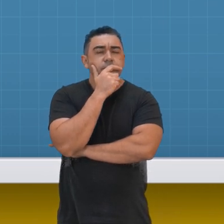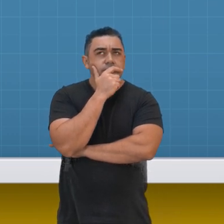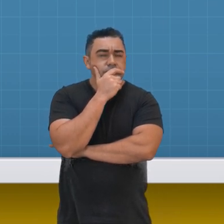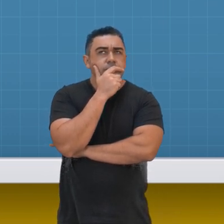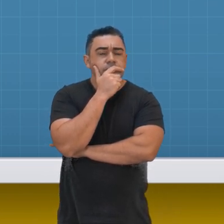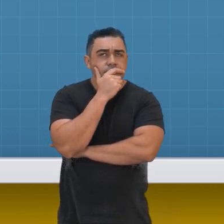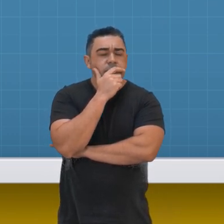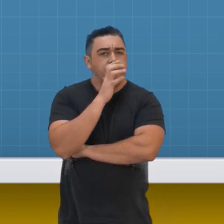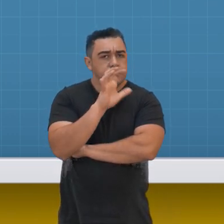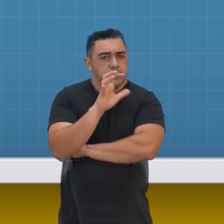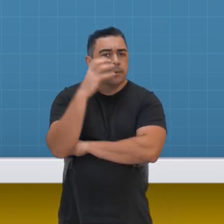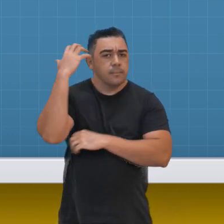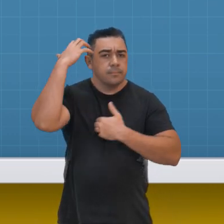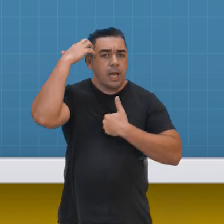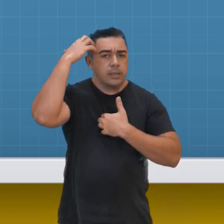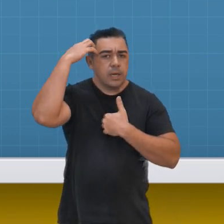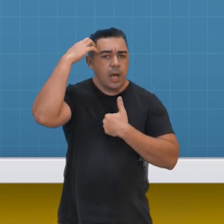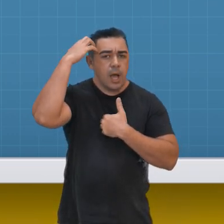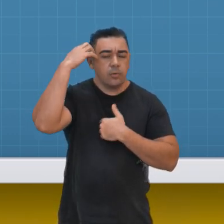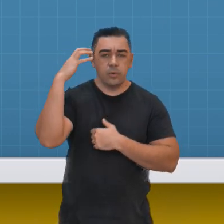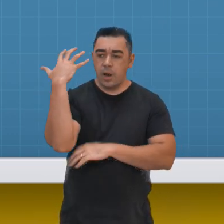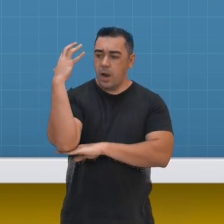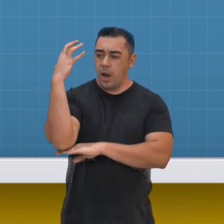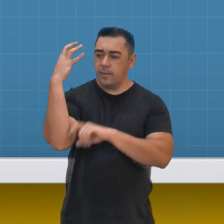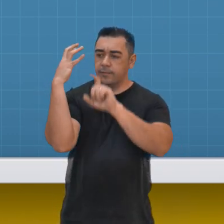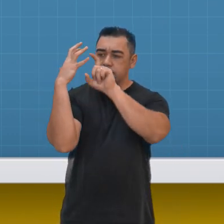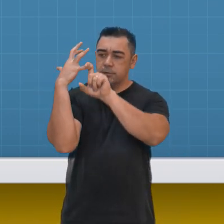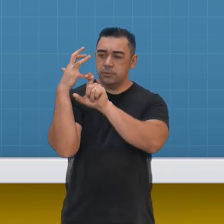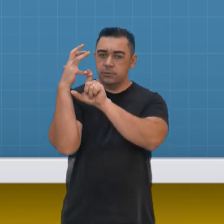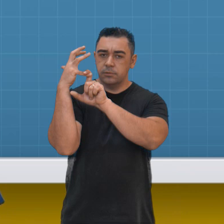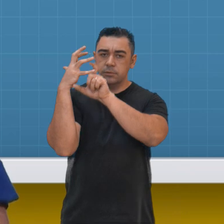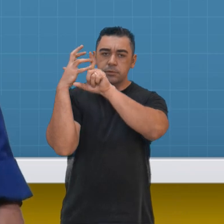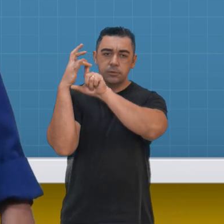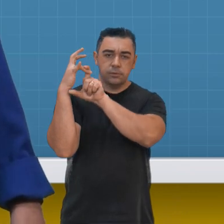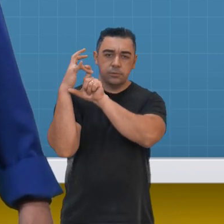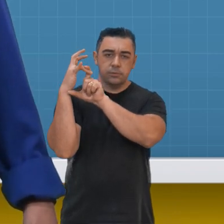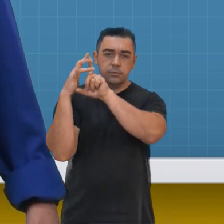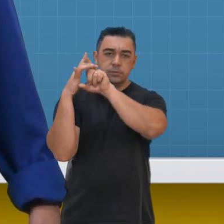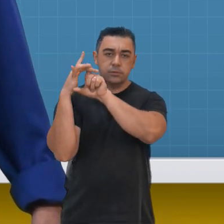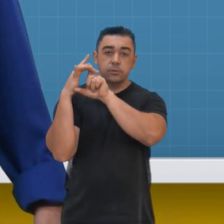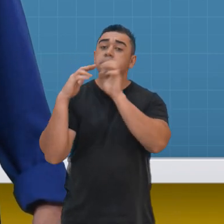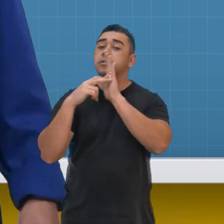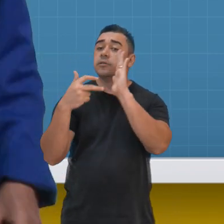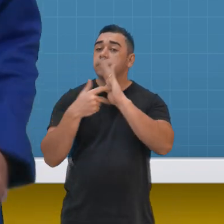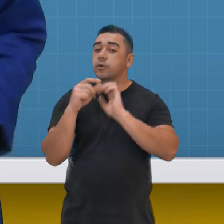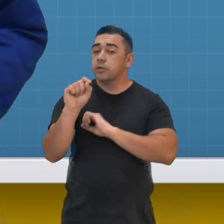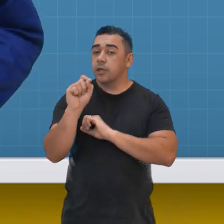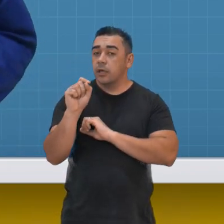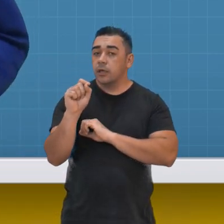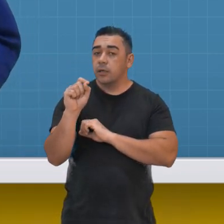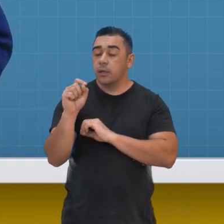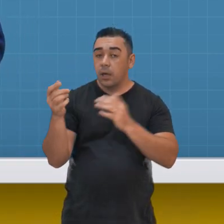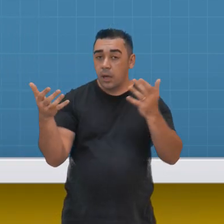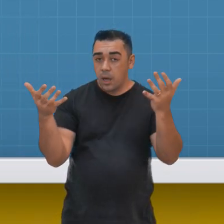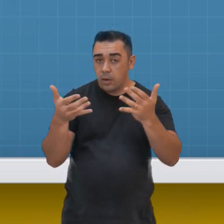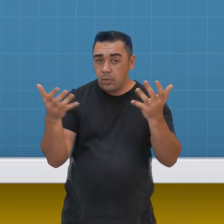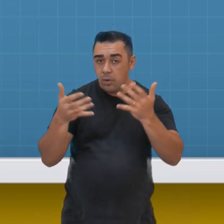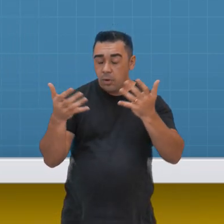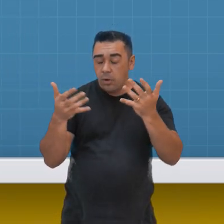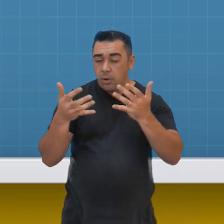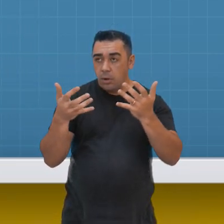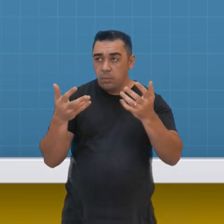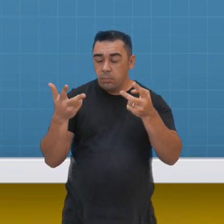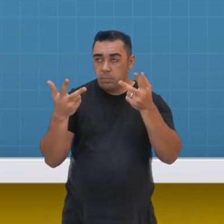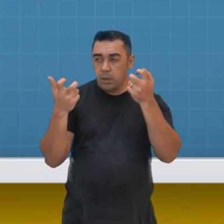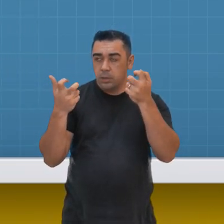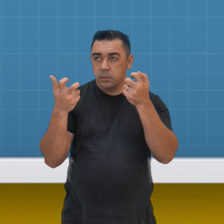mesmo, os macacos eles vão lá para a árvore e ficam lá. Mas nós não podemos esquecer que agora,